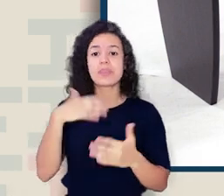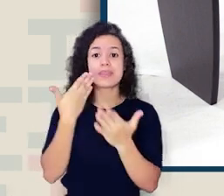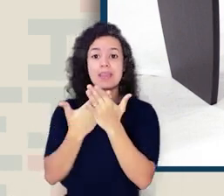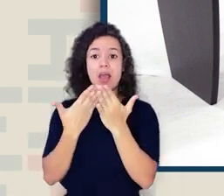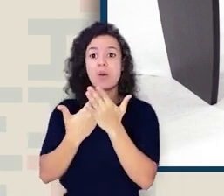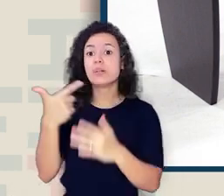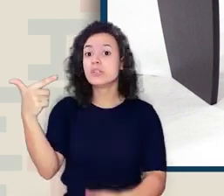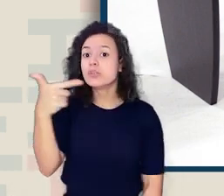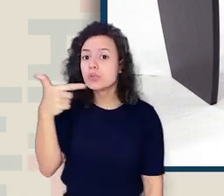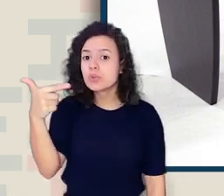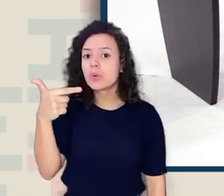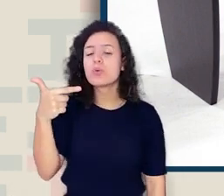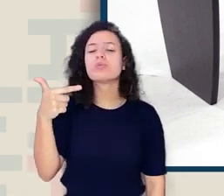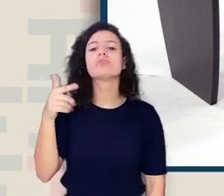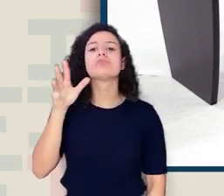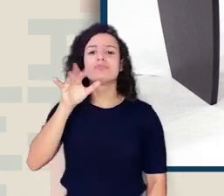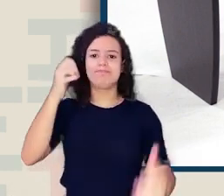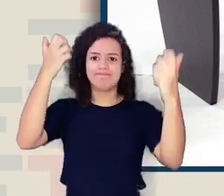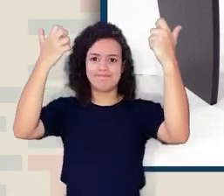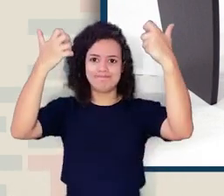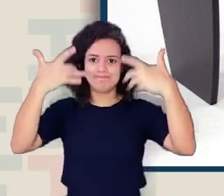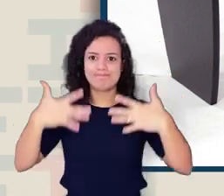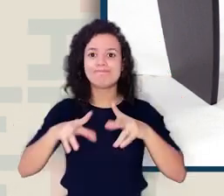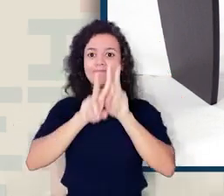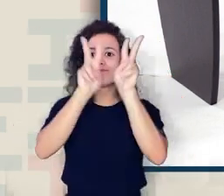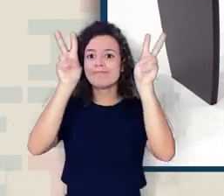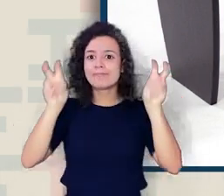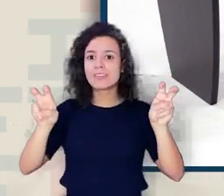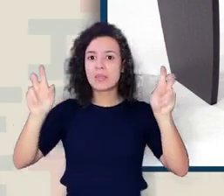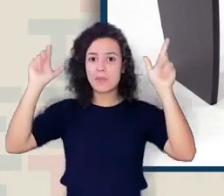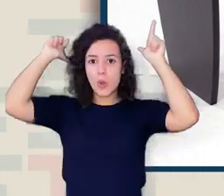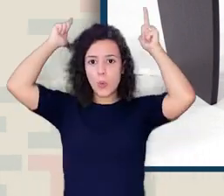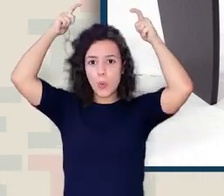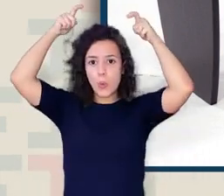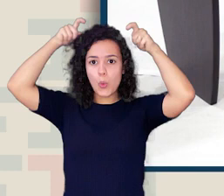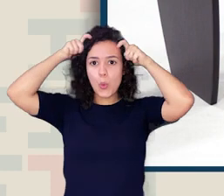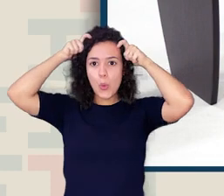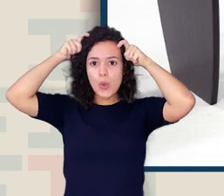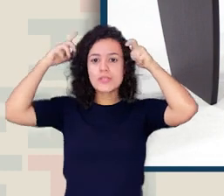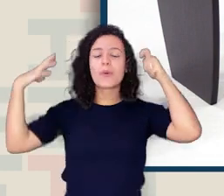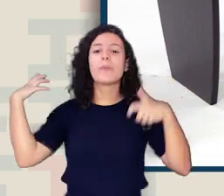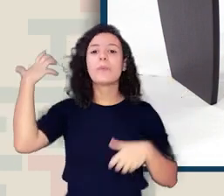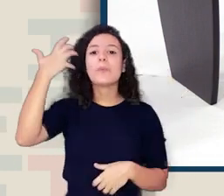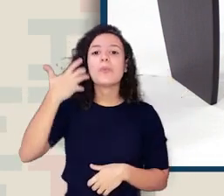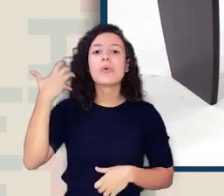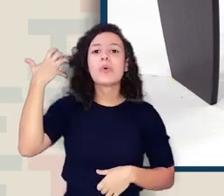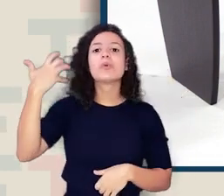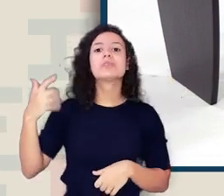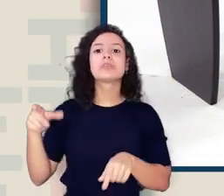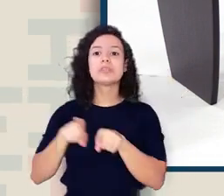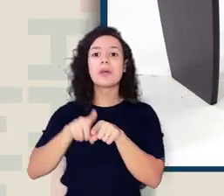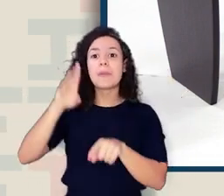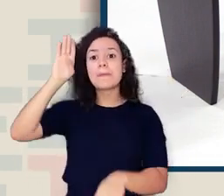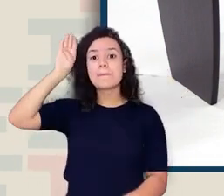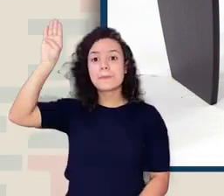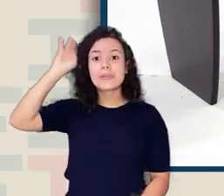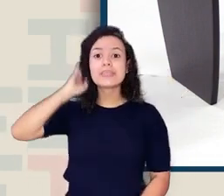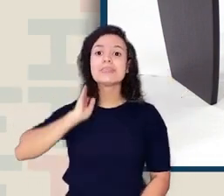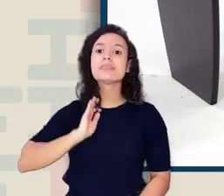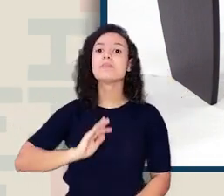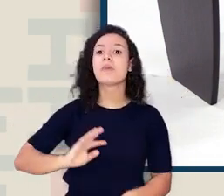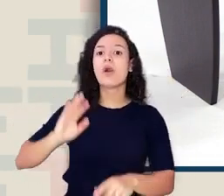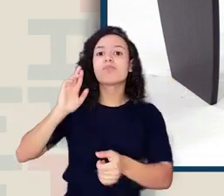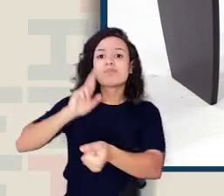aqui a vocês para que nesse segundo módulo a gente vai poder tratar sobre os toques de coroação e